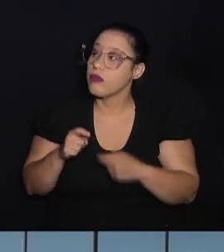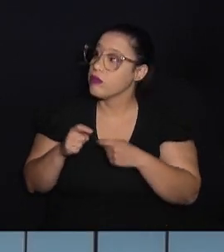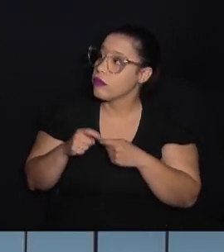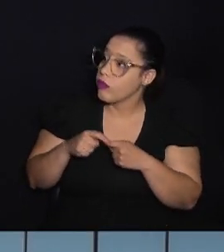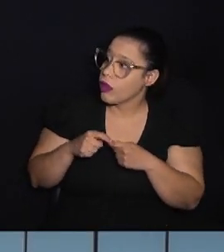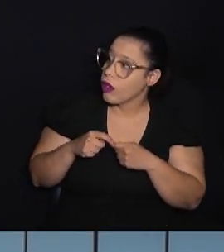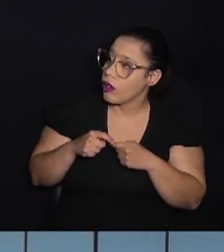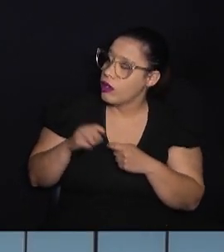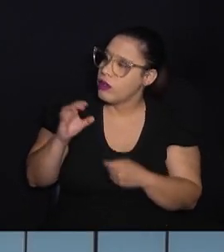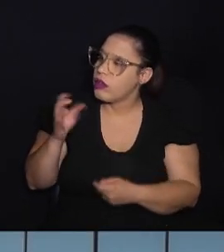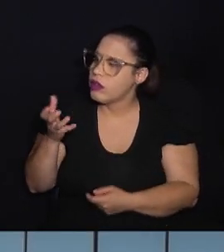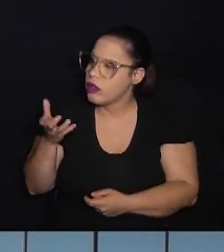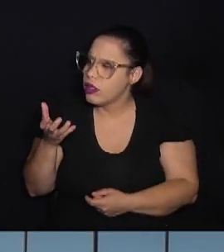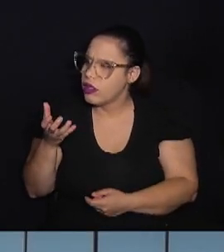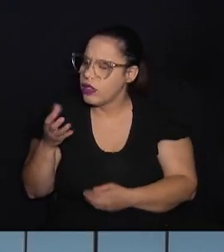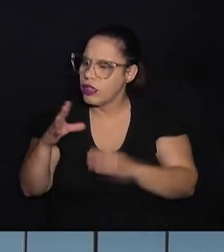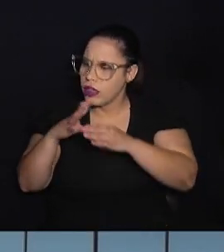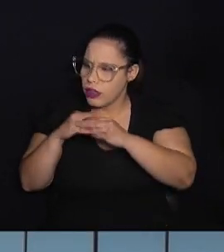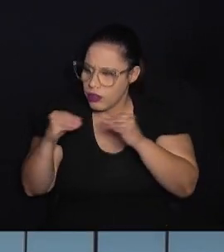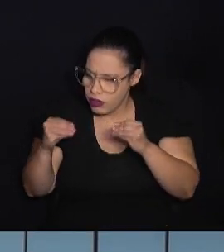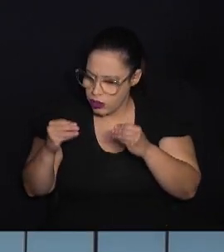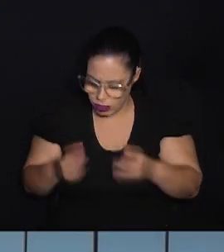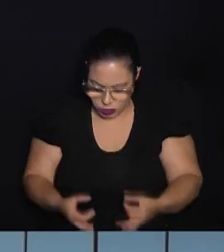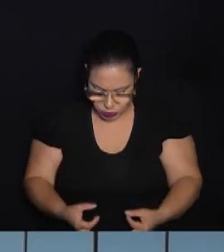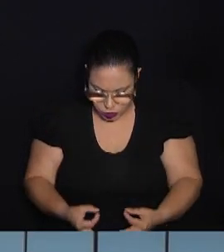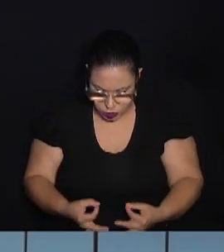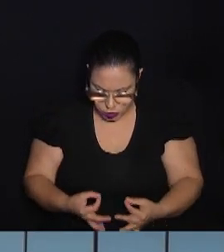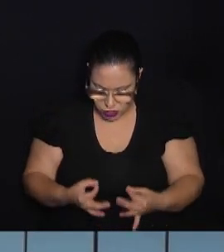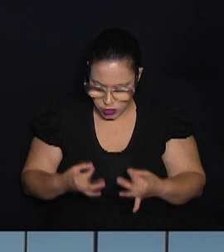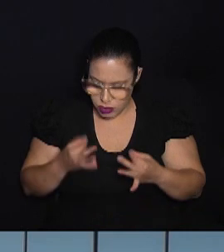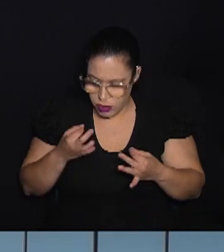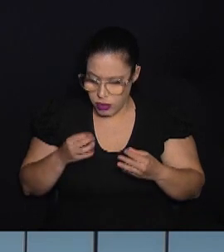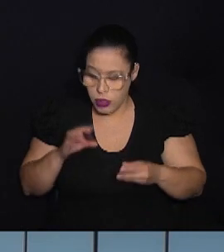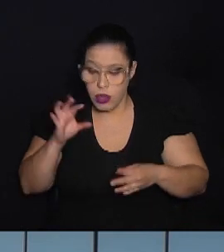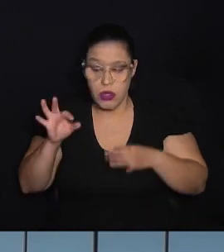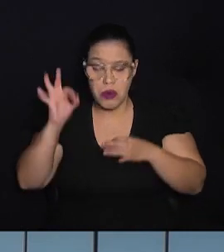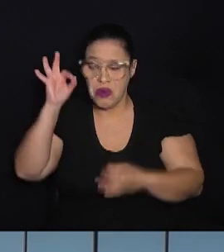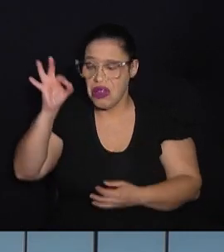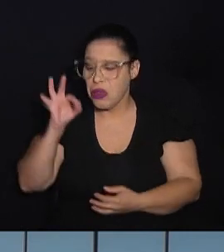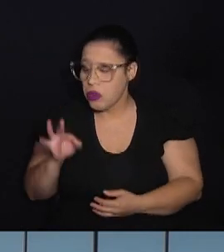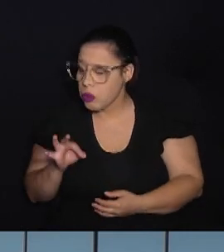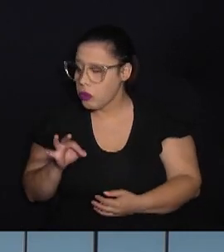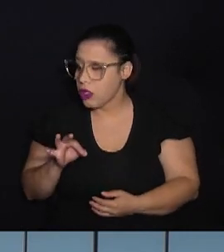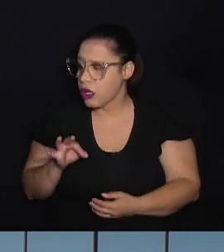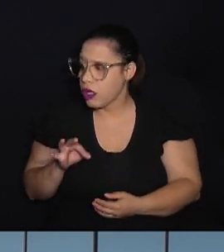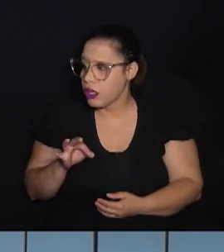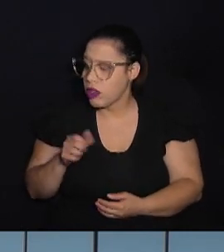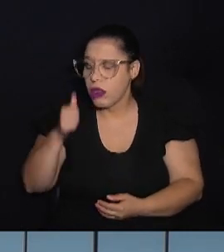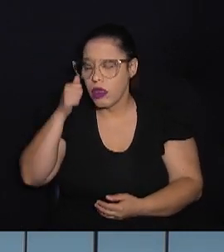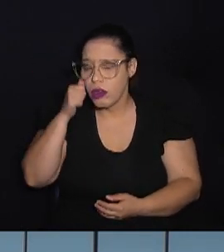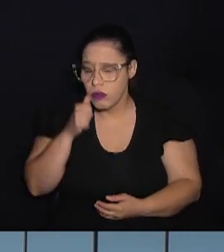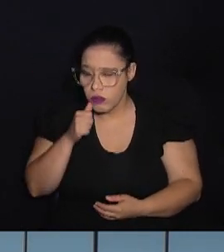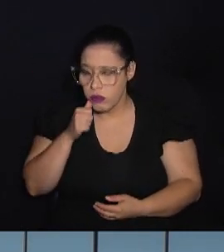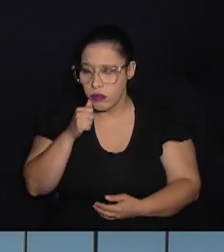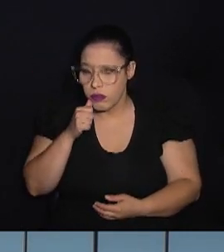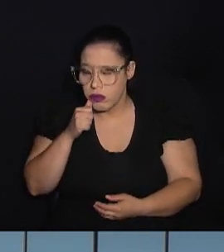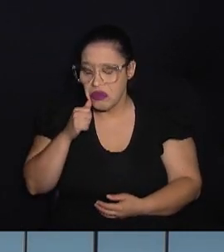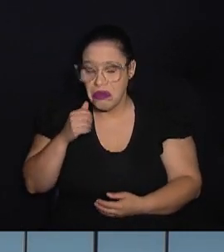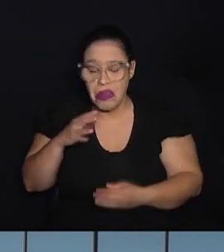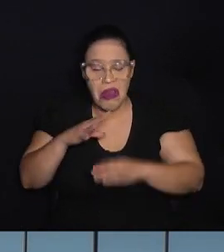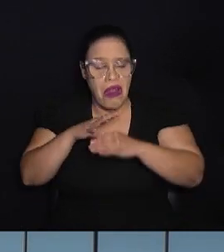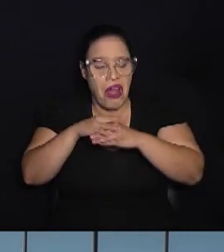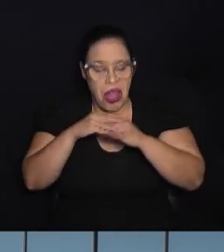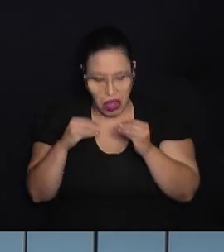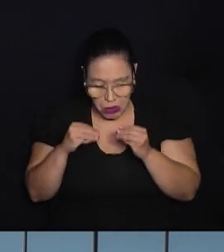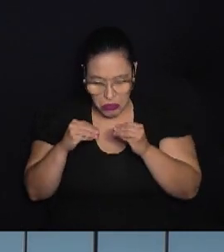tem chance de cura o câncer de endométrio, né? Quantos porcentos aí a mulher tem a chance de se